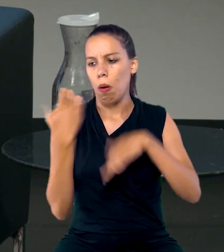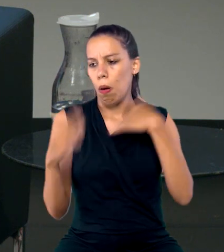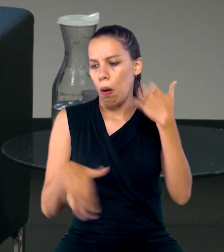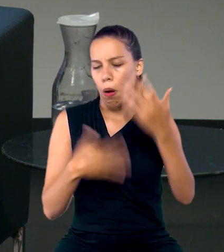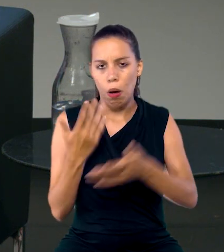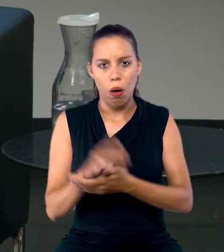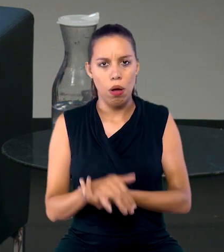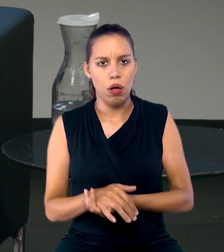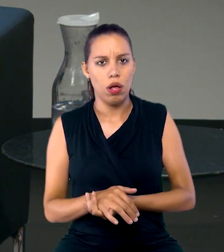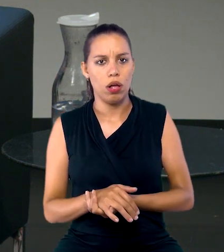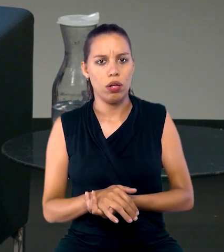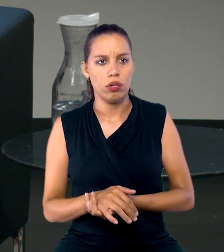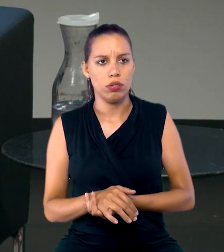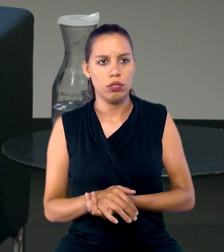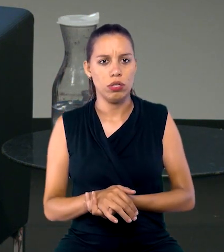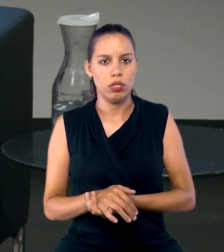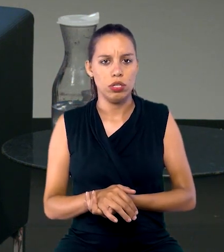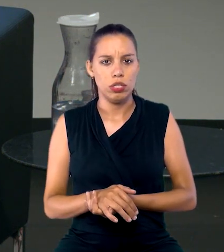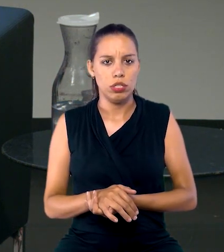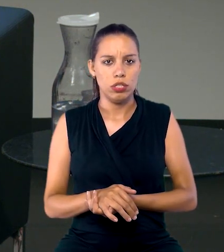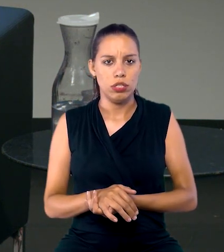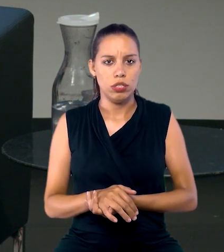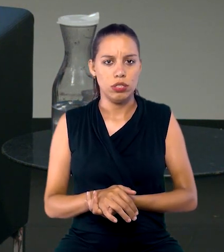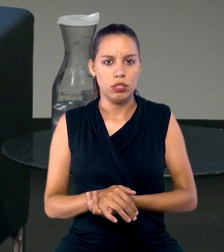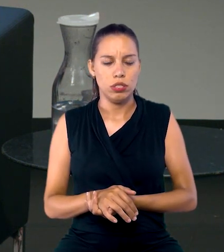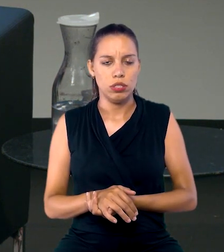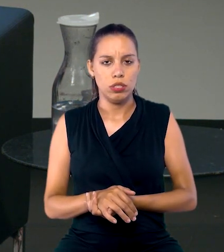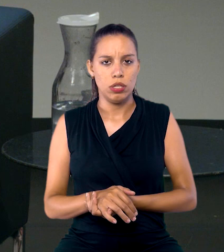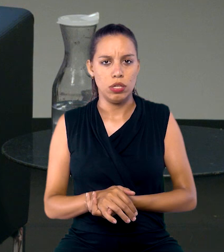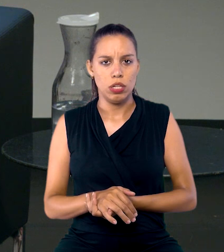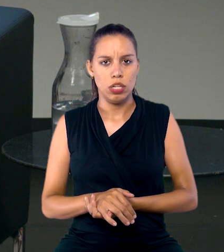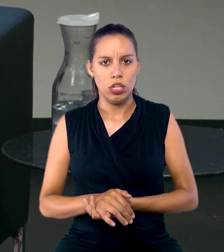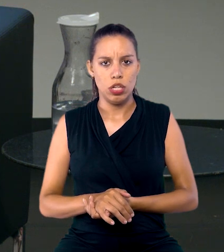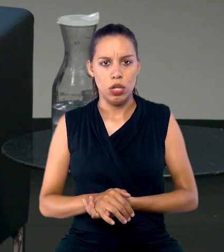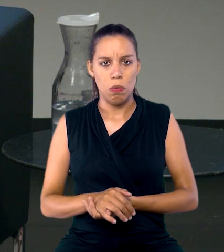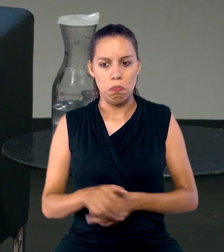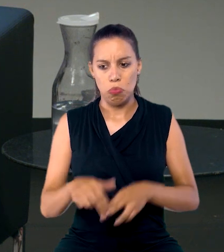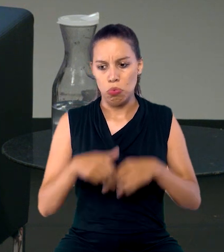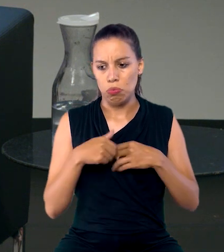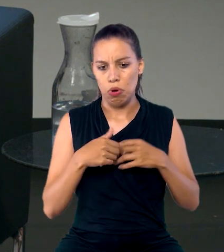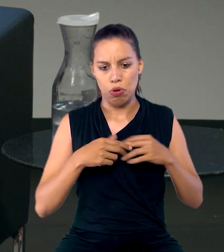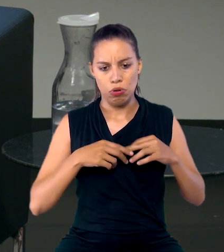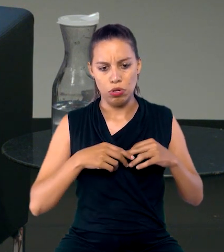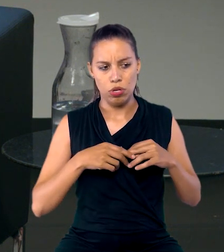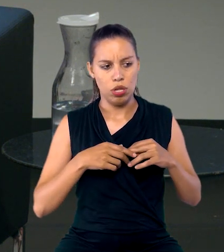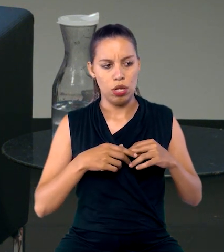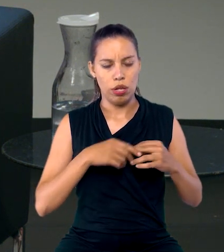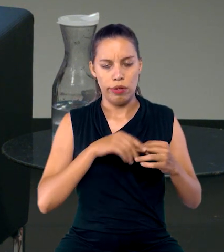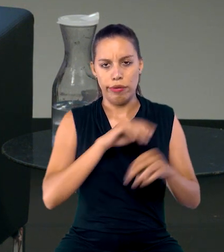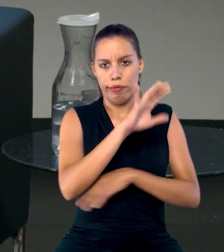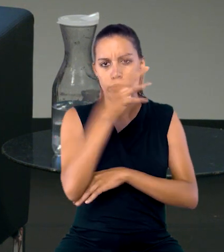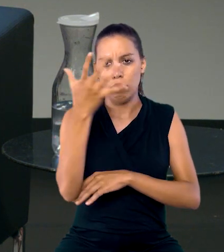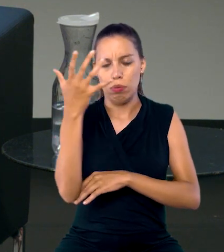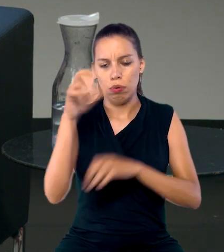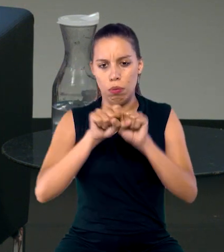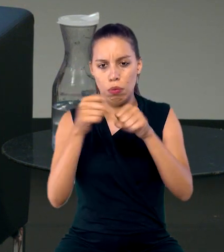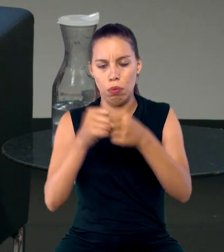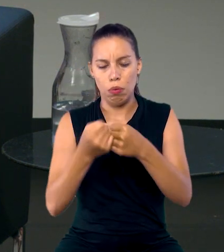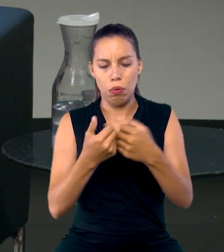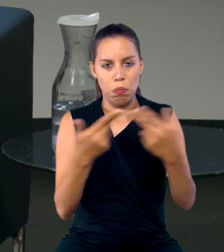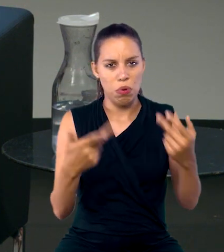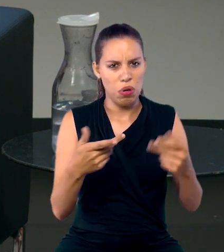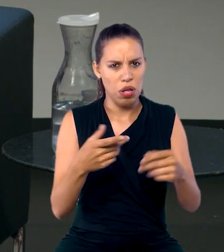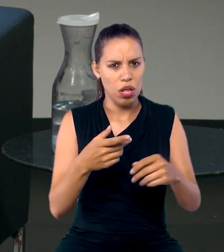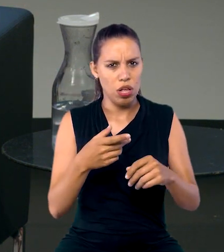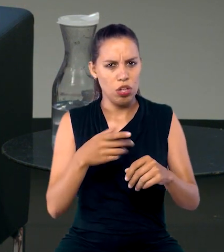é produzida por ação humana, sim, mas não de todos os humanos, de uma minoria dominante,